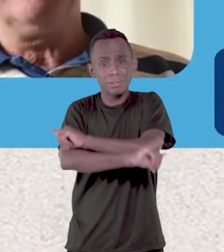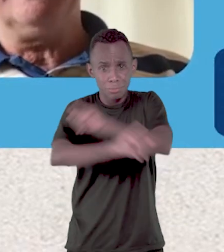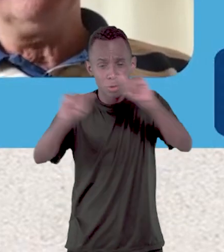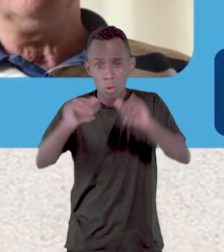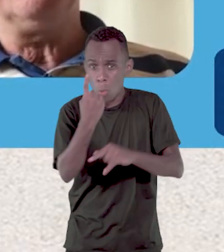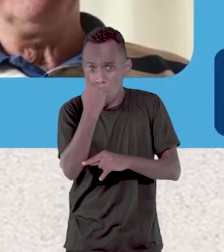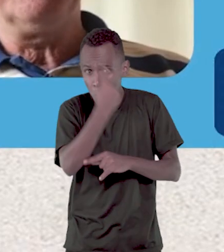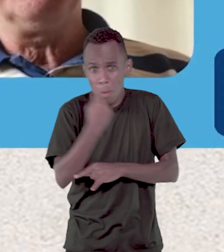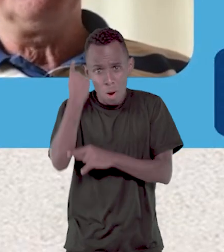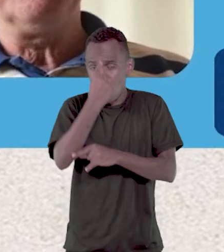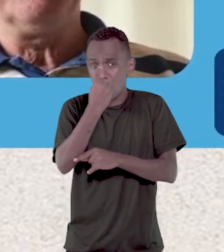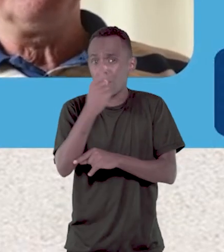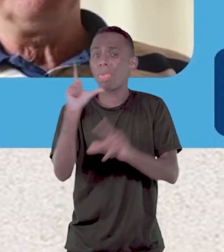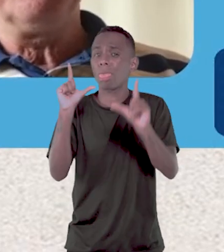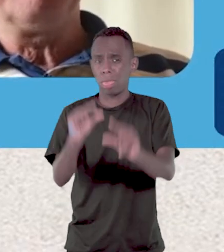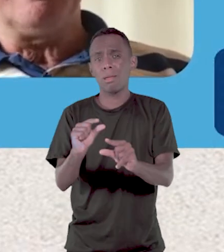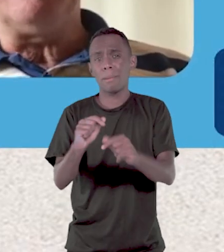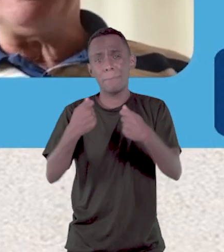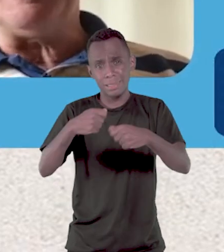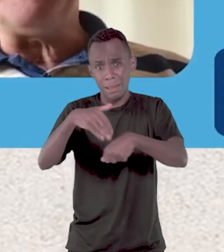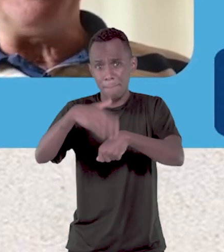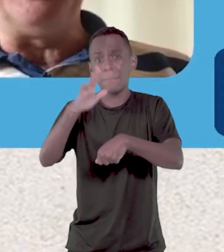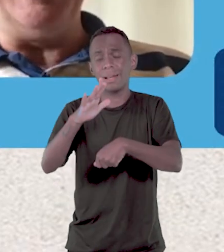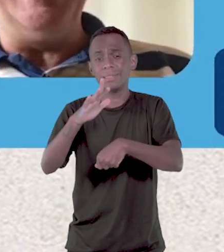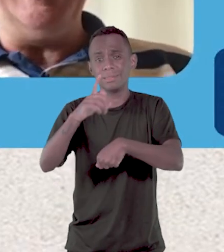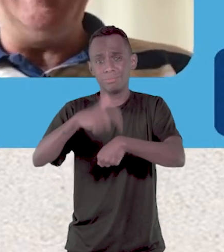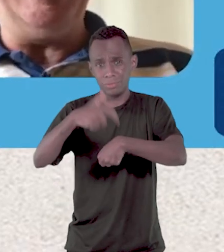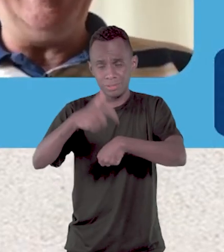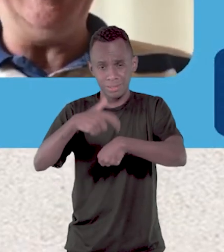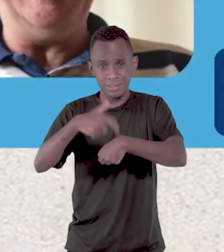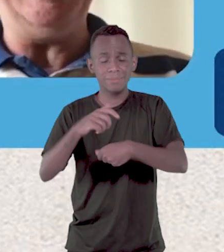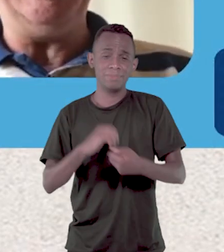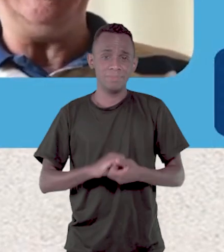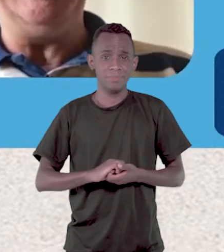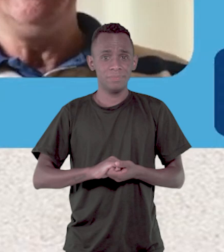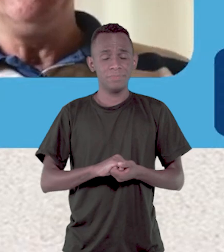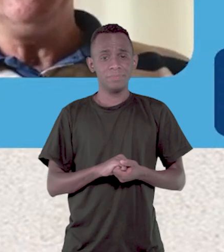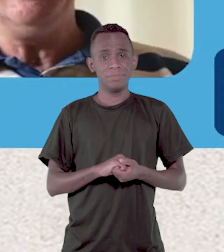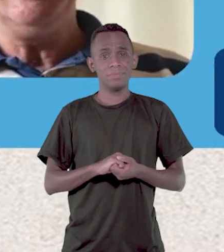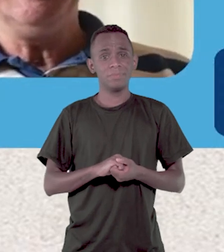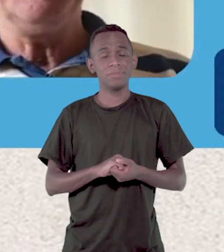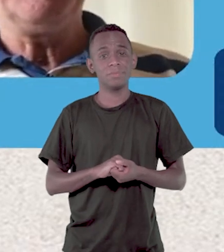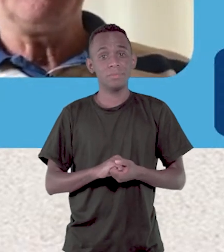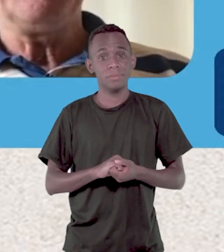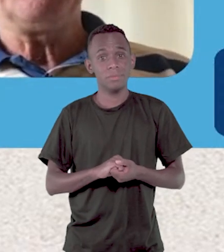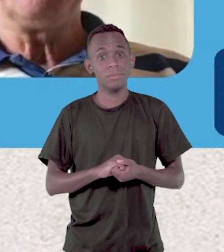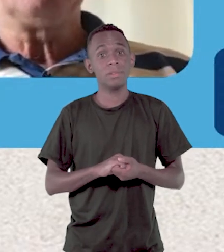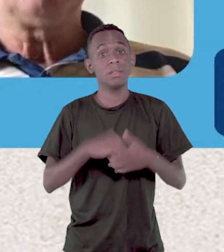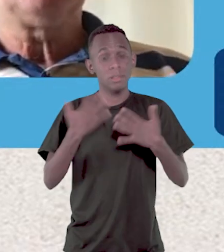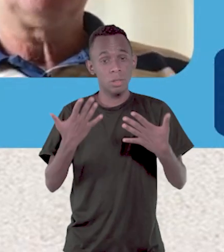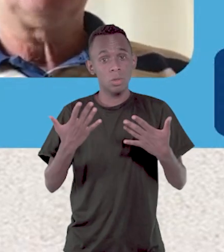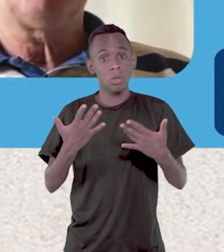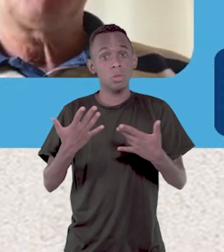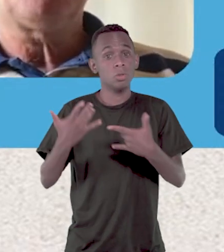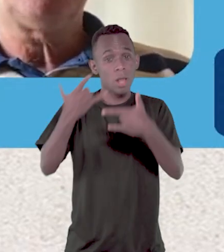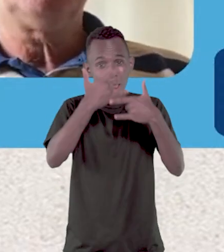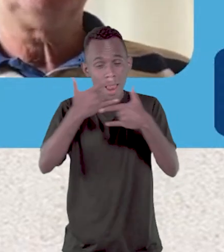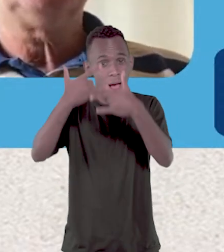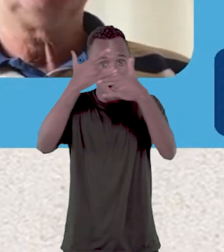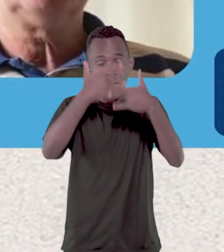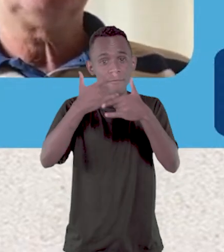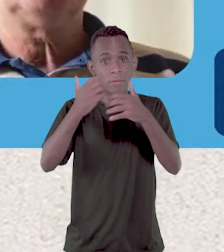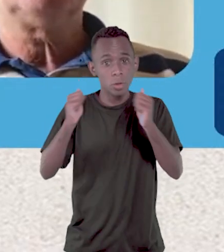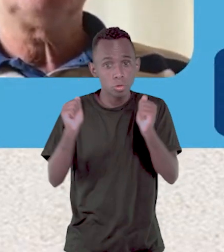contar que uma hora aqui vai ser pouco. Certamente. Eu vou ser objetivo. Nós estamos aqui